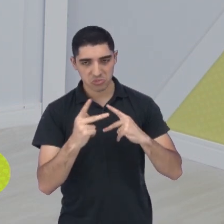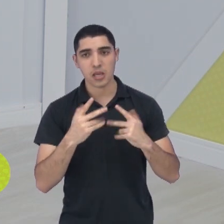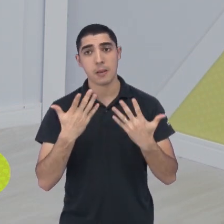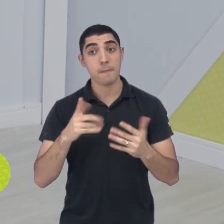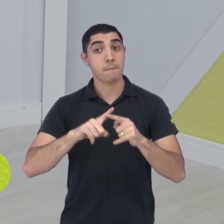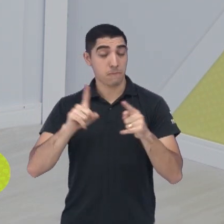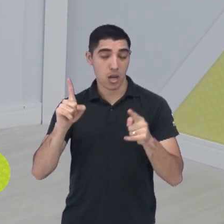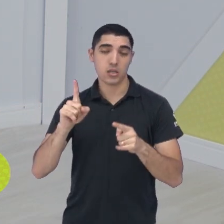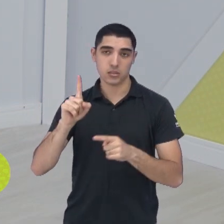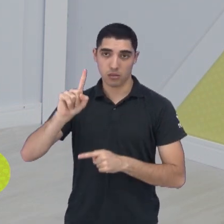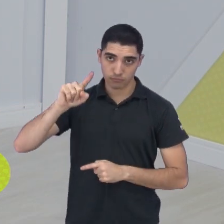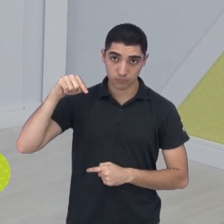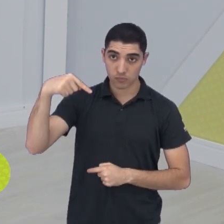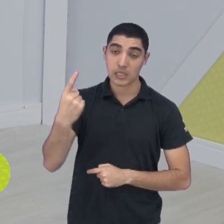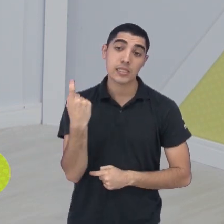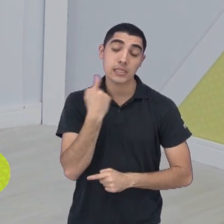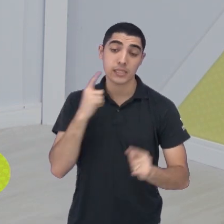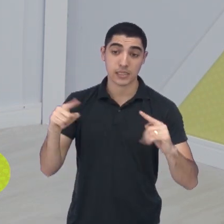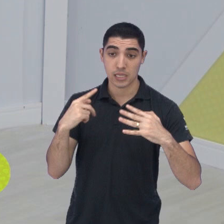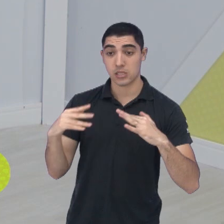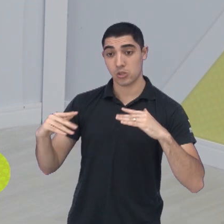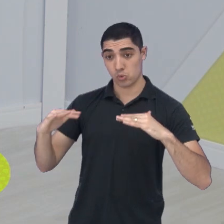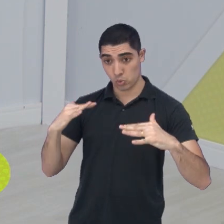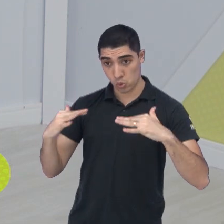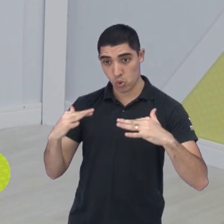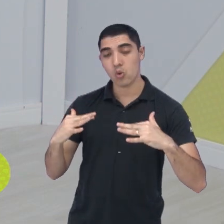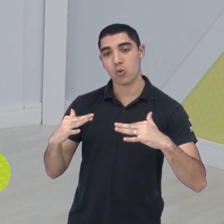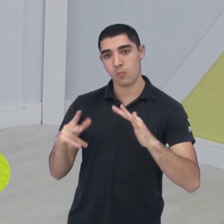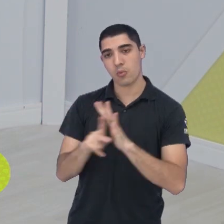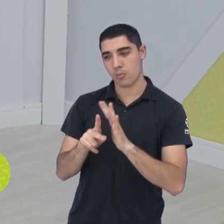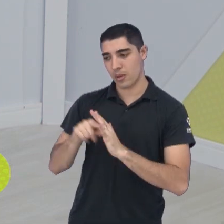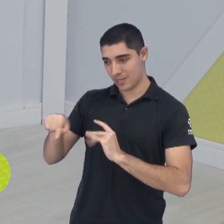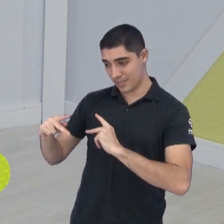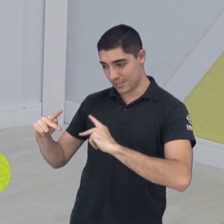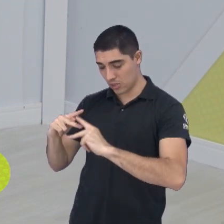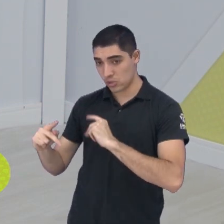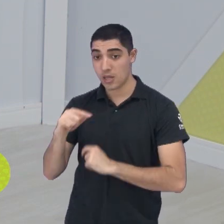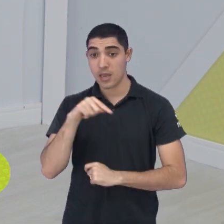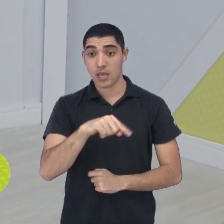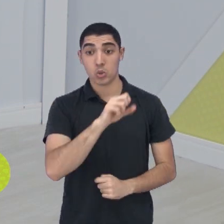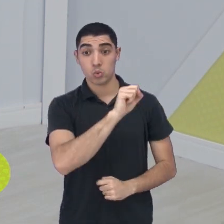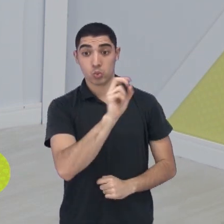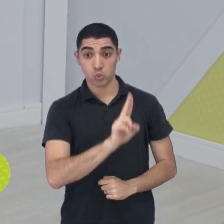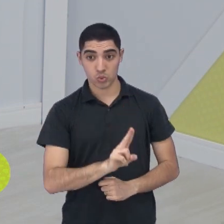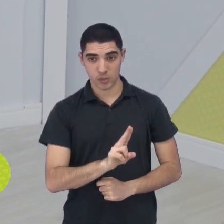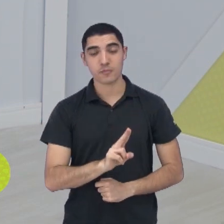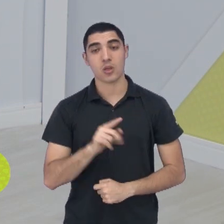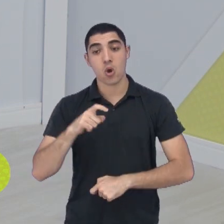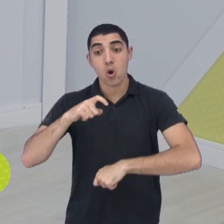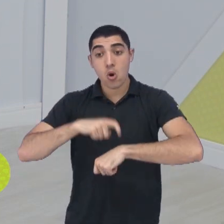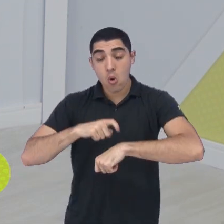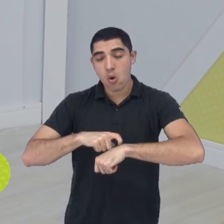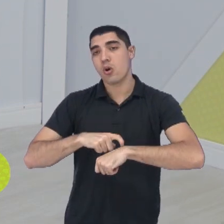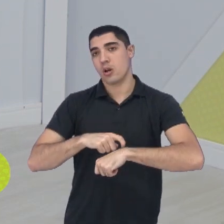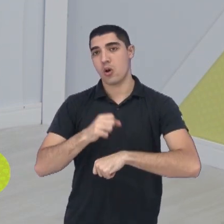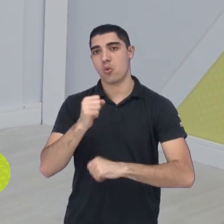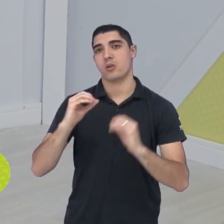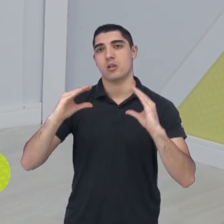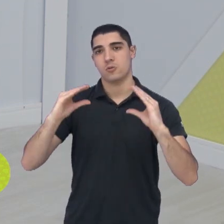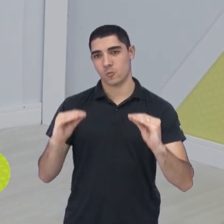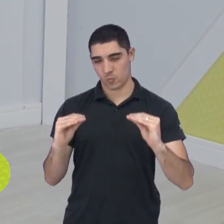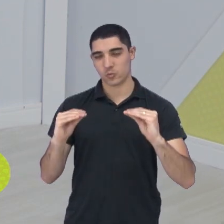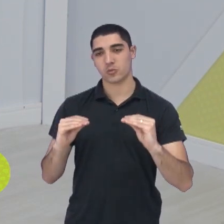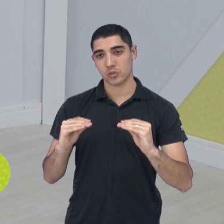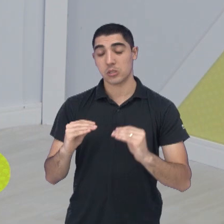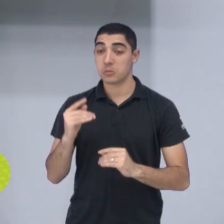quadra na próxima sexta-feira contra o Suzano no ginásio Tênis Clube, 20 horas, jogo importante, jogo agora para conquistar a